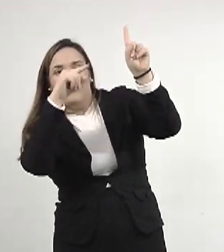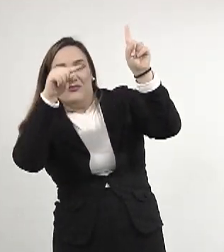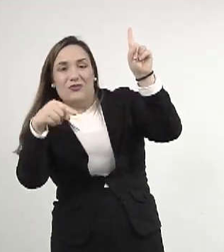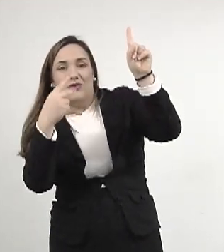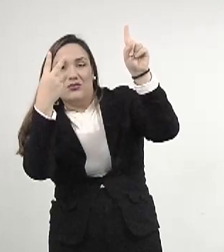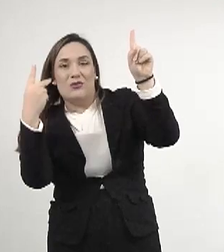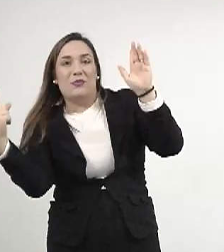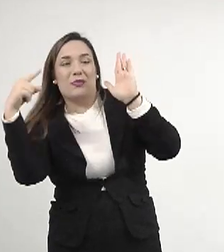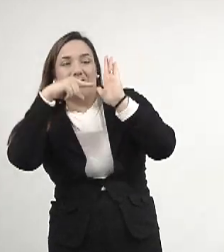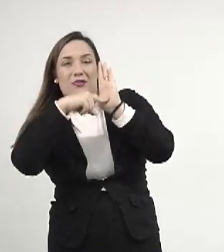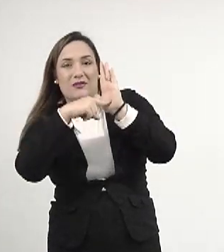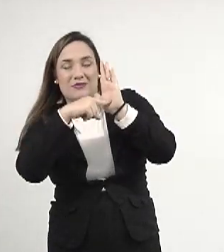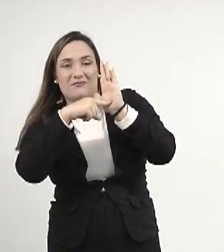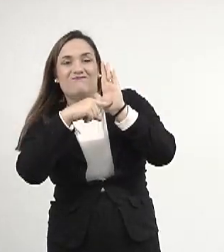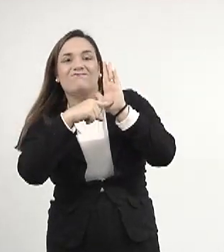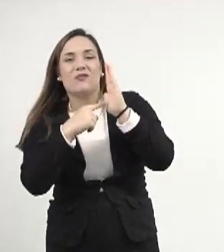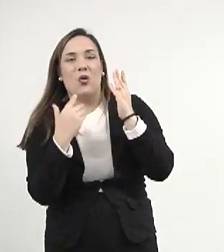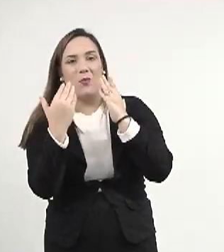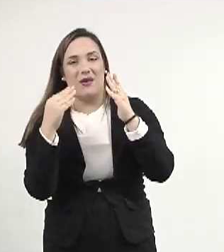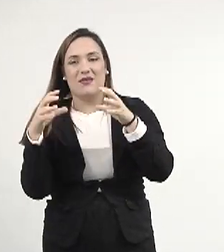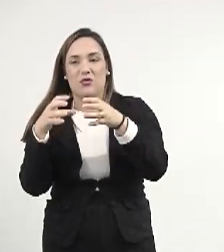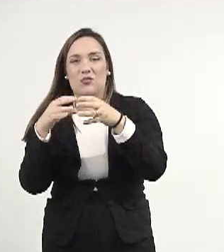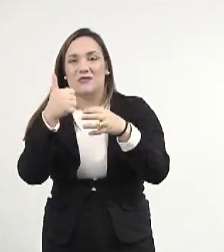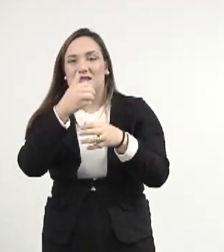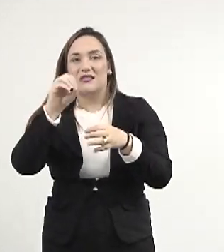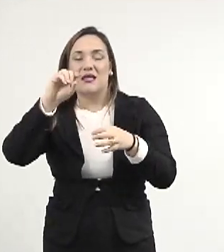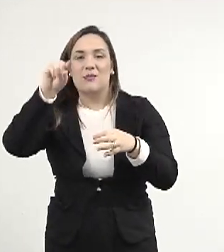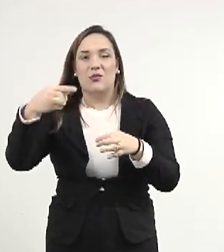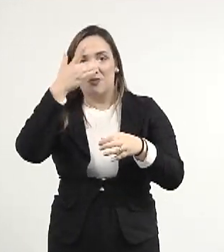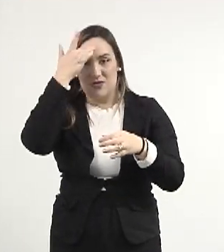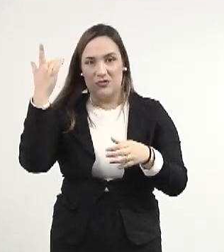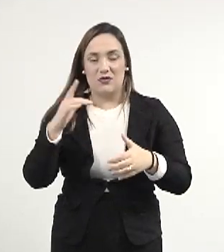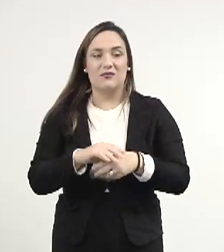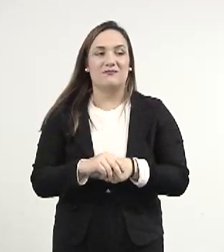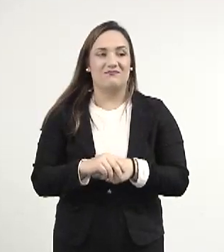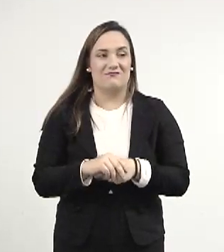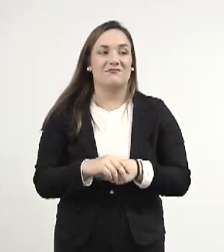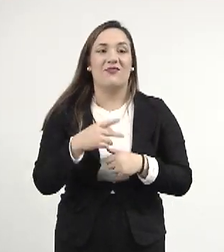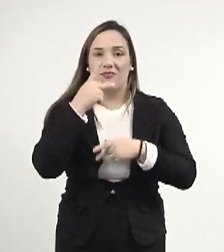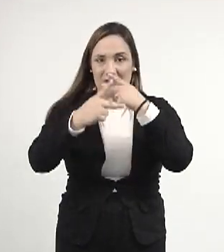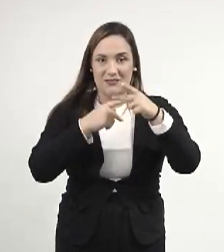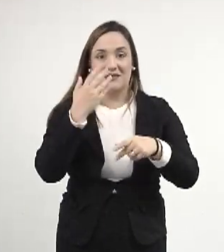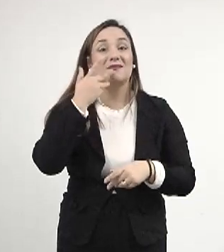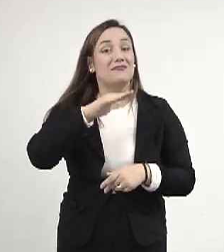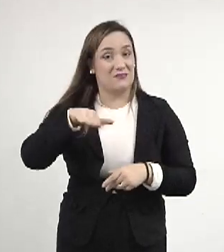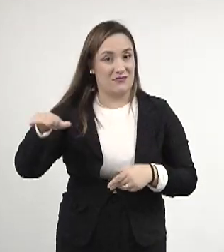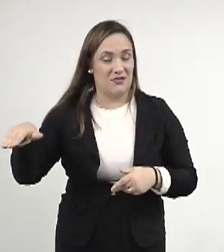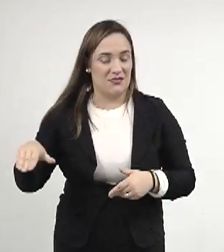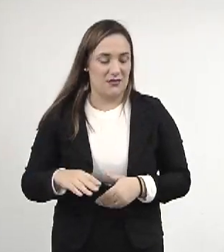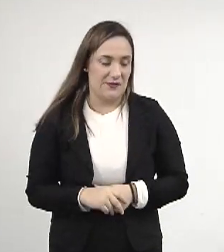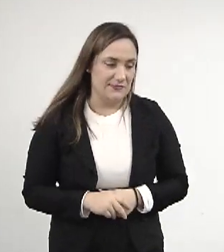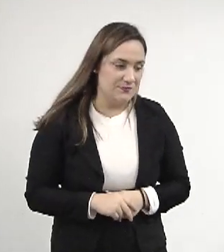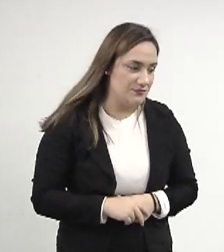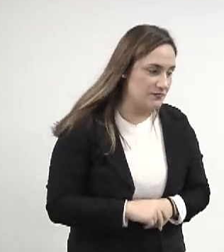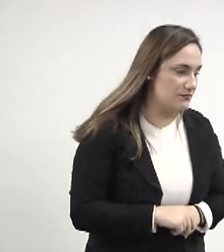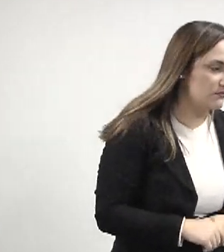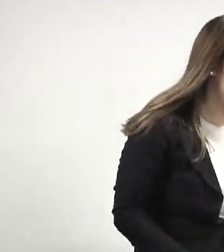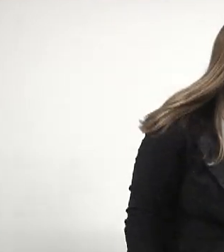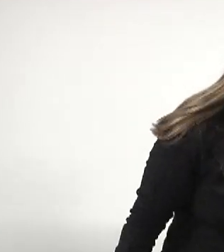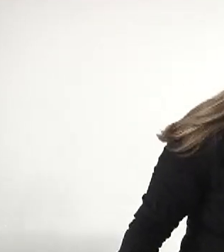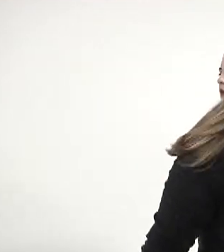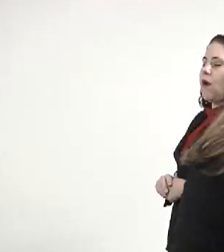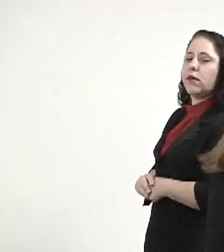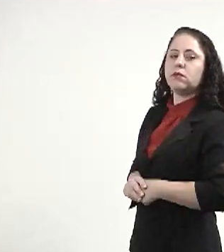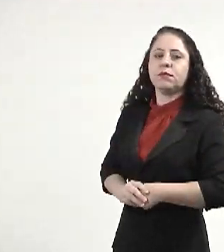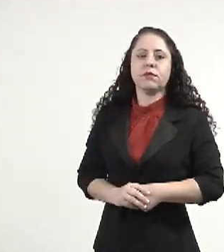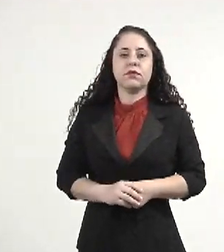343,2 ocorrências por 100 mil habitantes. Isso nós estamos falando de crianças de 0 a